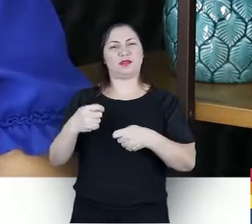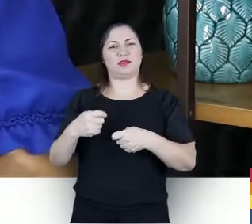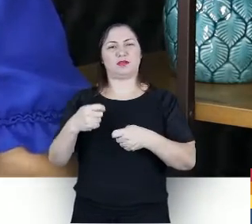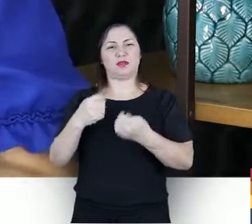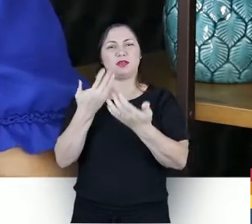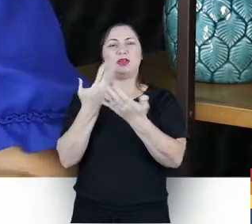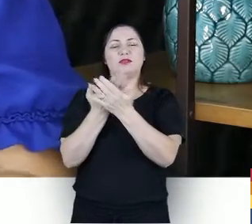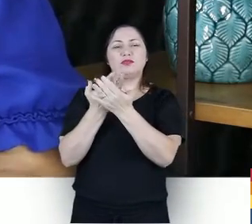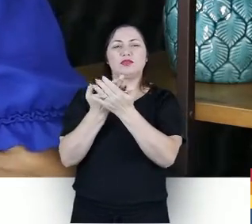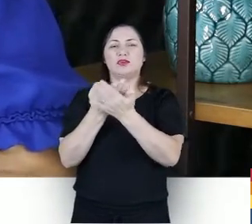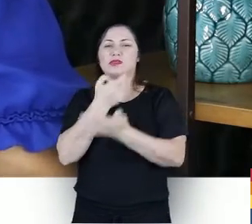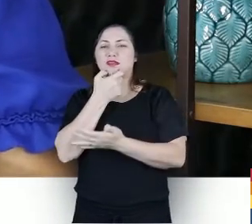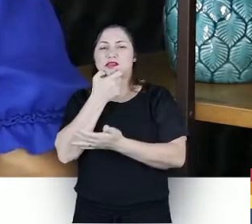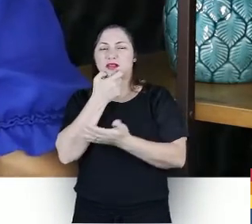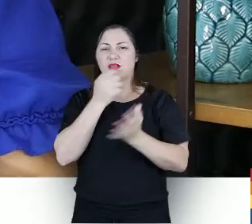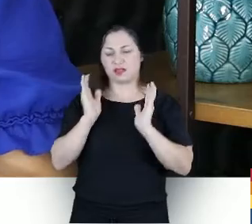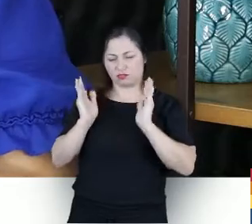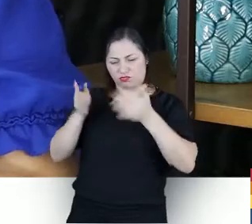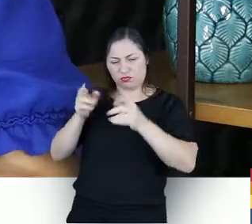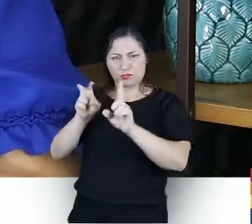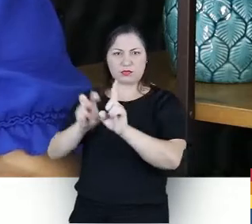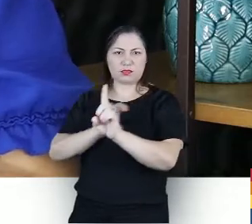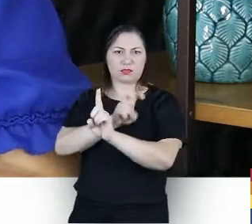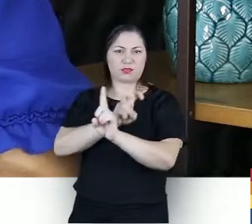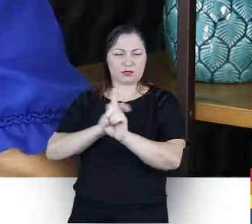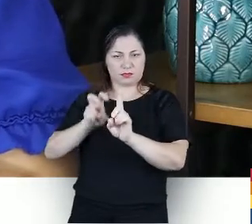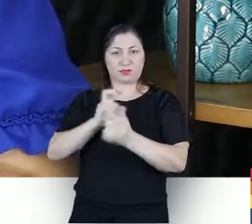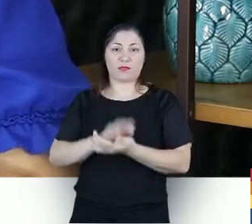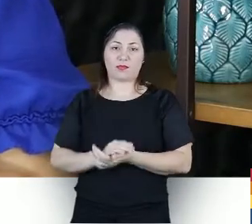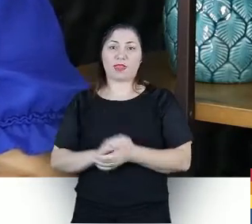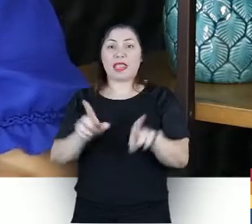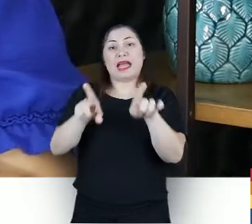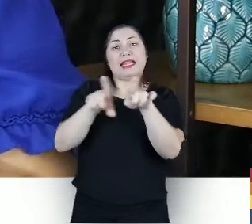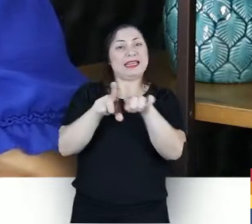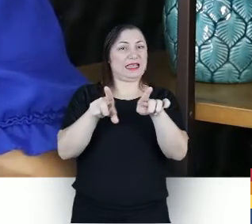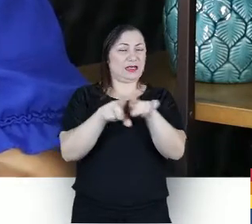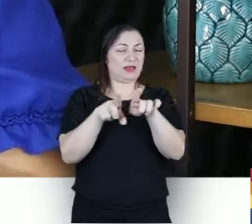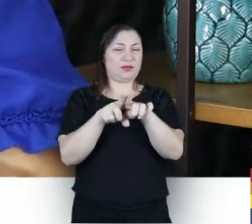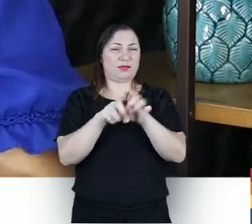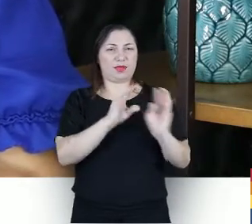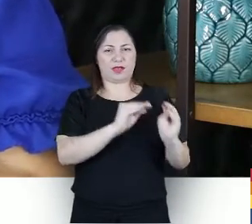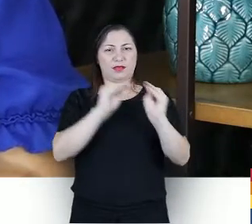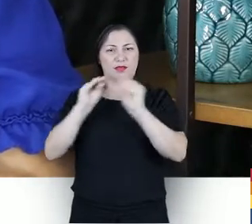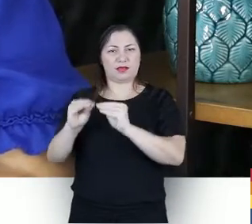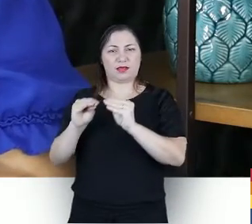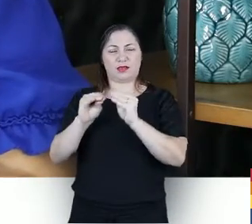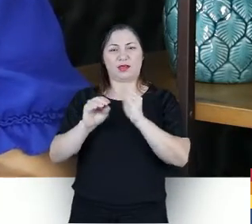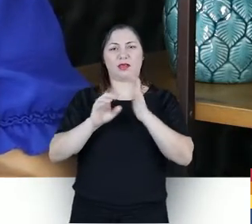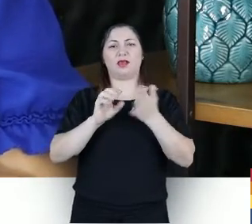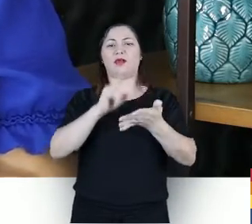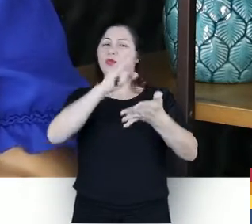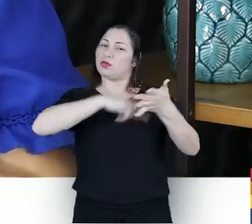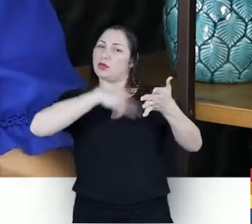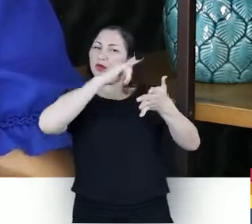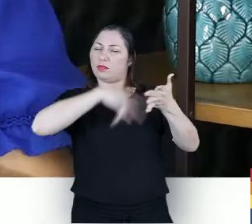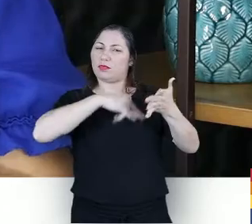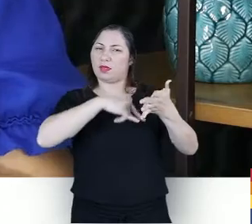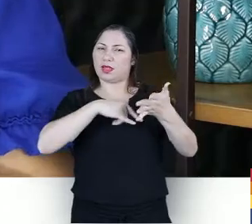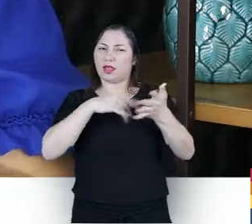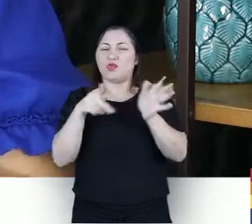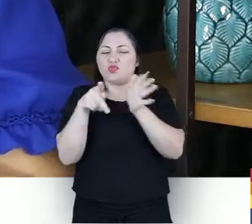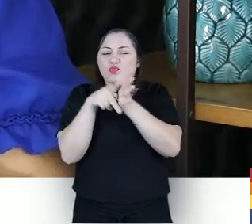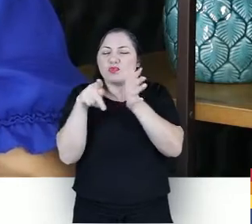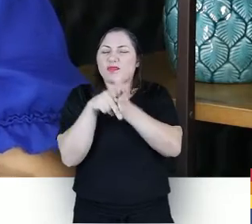maranhensidade. Então, como é que nós pensamos em trazer o componente curricular para contemplar o estado do